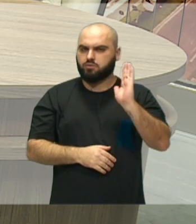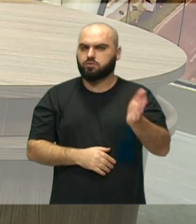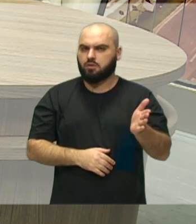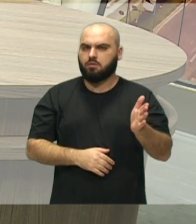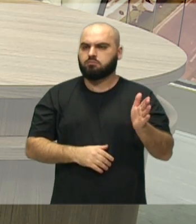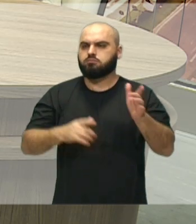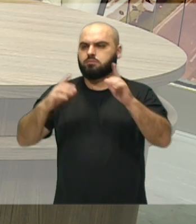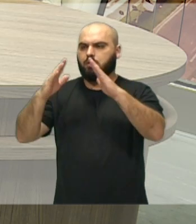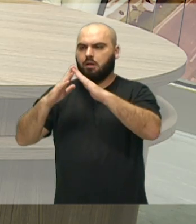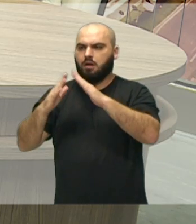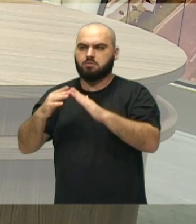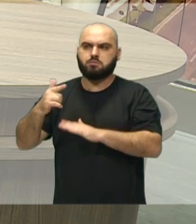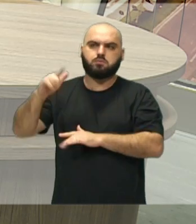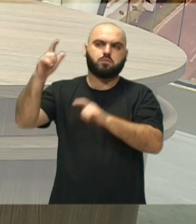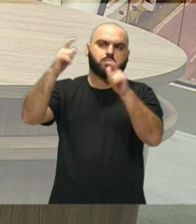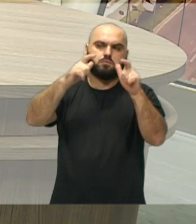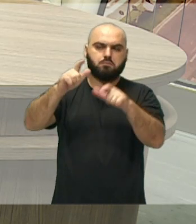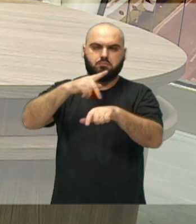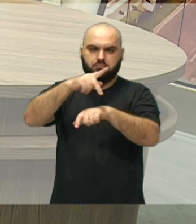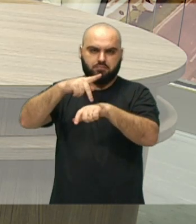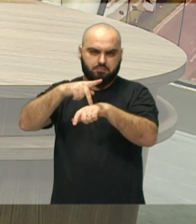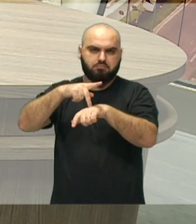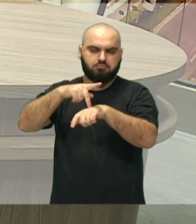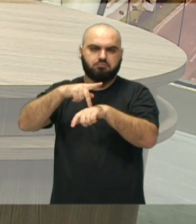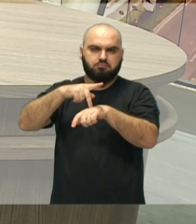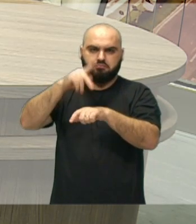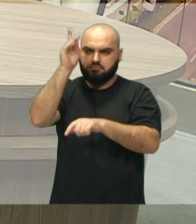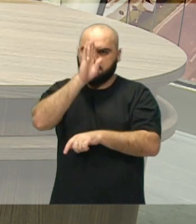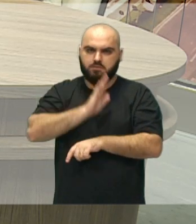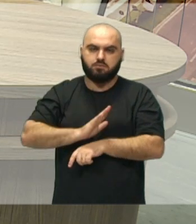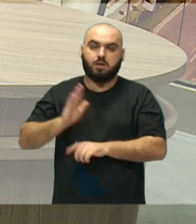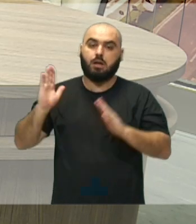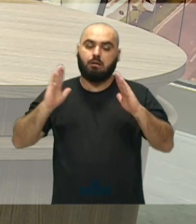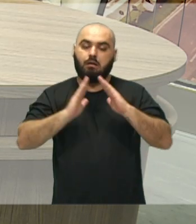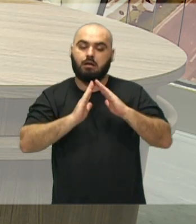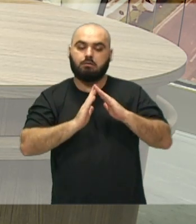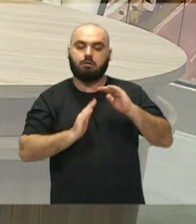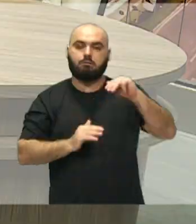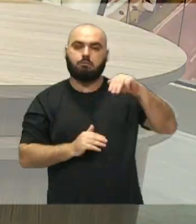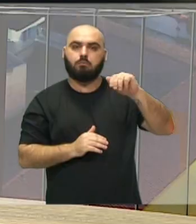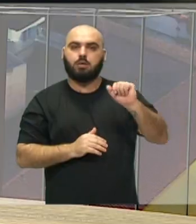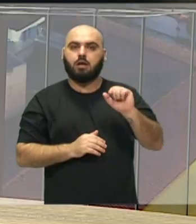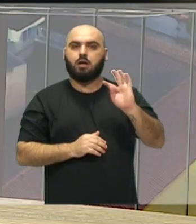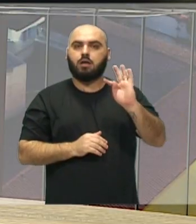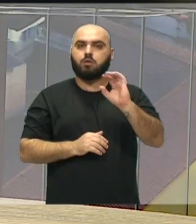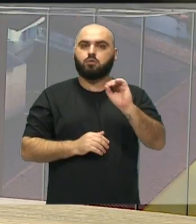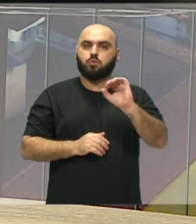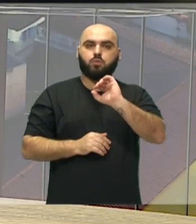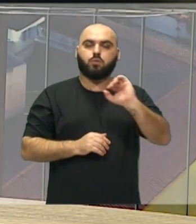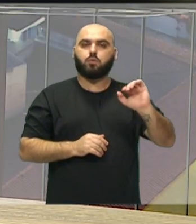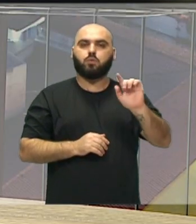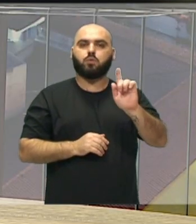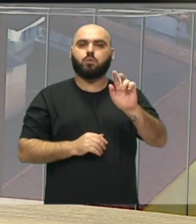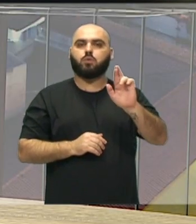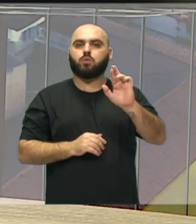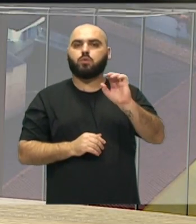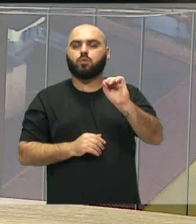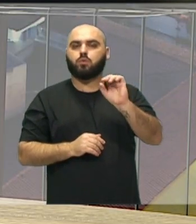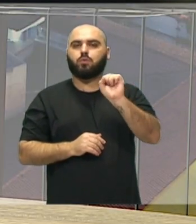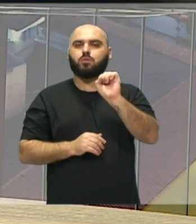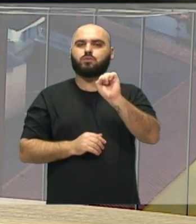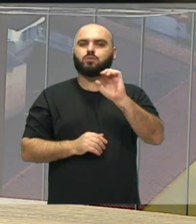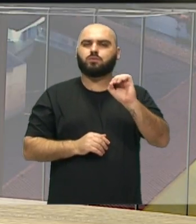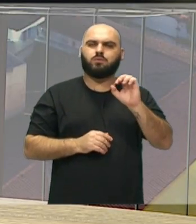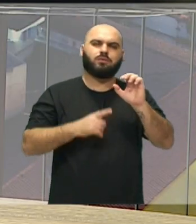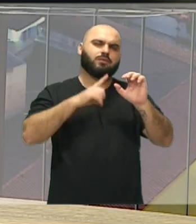outros locais do país e eu morei muito tempo em Mato Grosso. E lá tem muito periquito, papagaio,